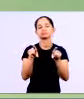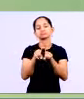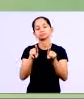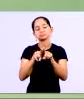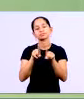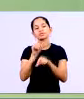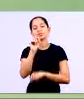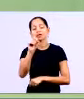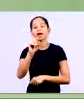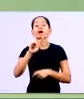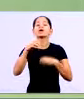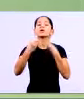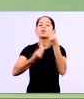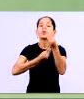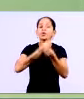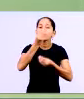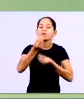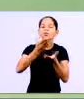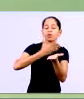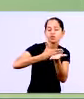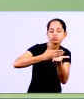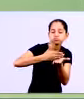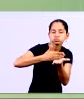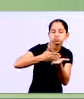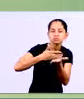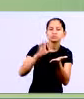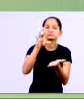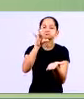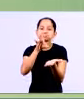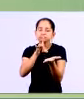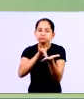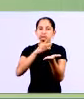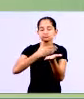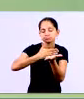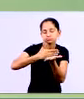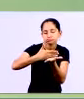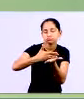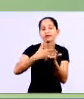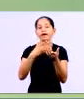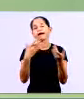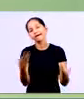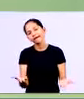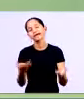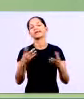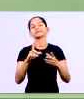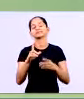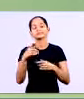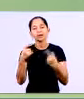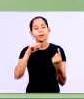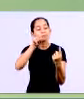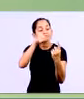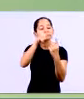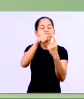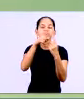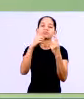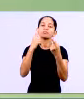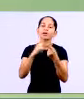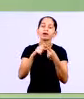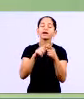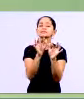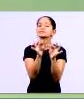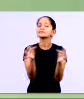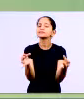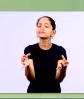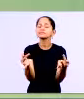1990 a origem desse acordo que chegou até nós hoje, que sugeriu essa nova ortografia, uma ortografia mais